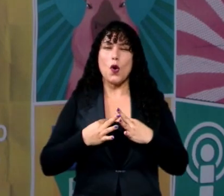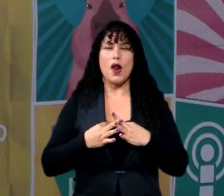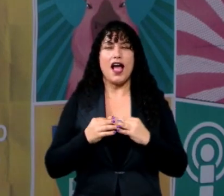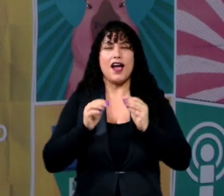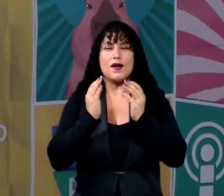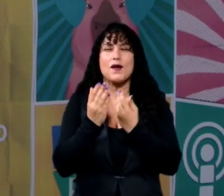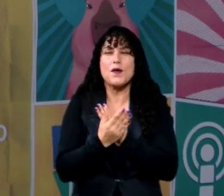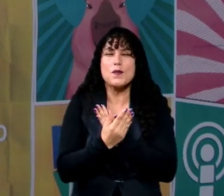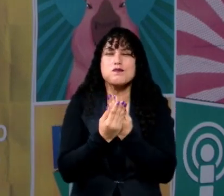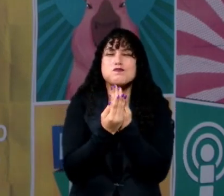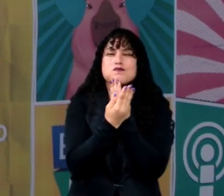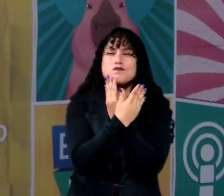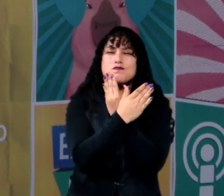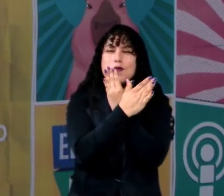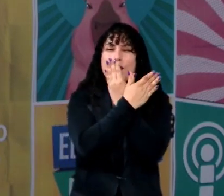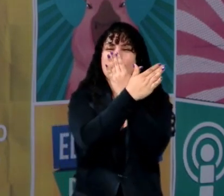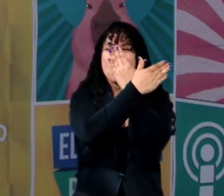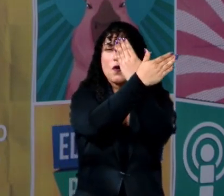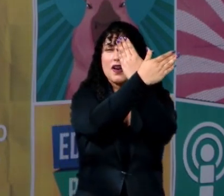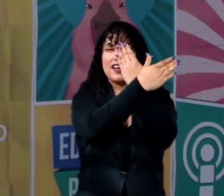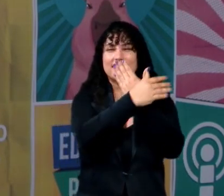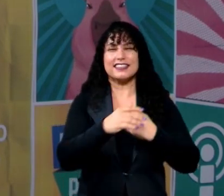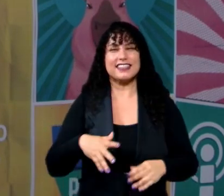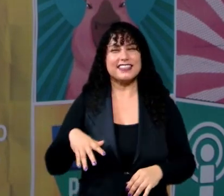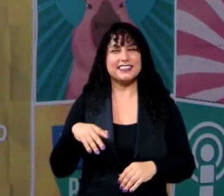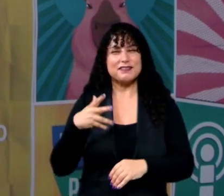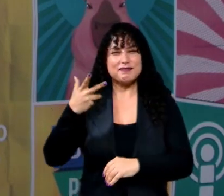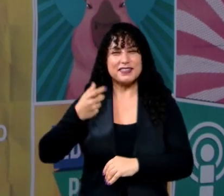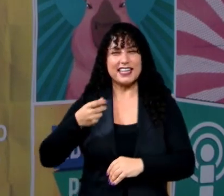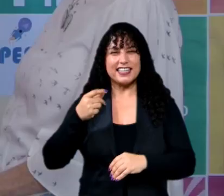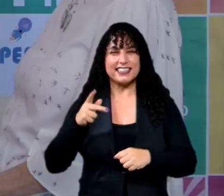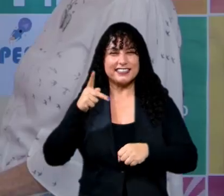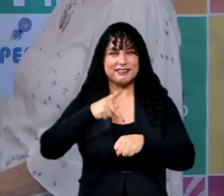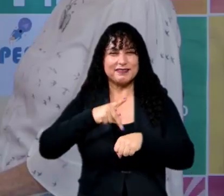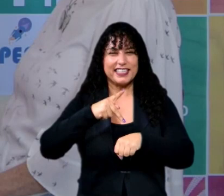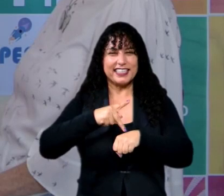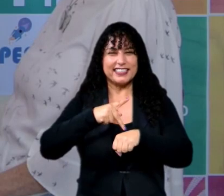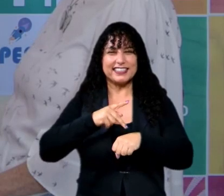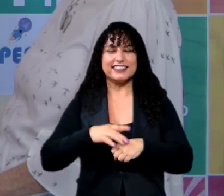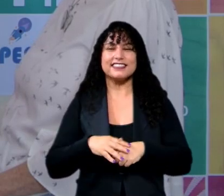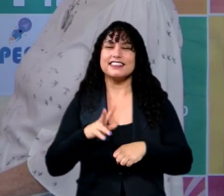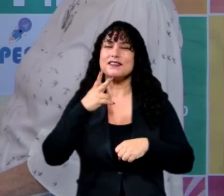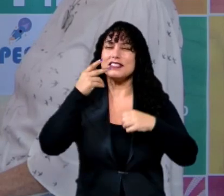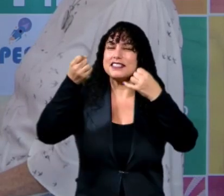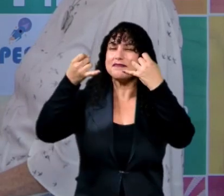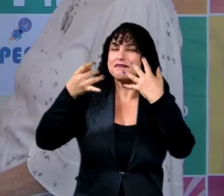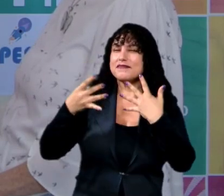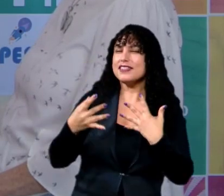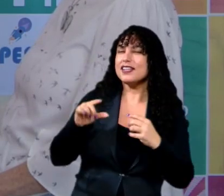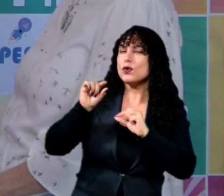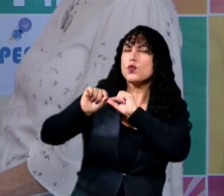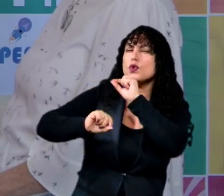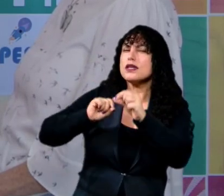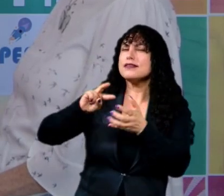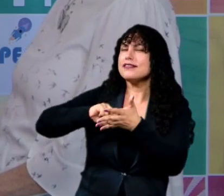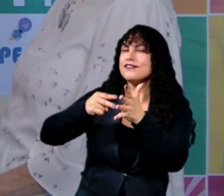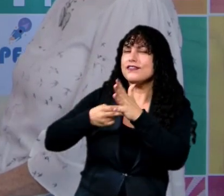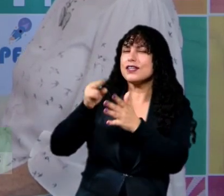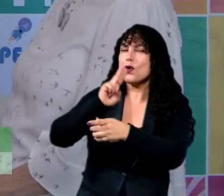borboleta de madrepérola branca. Lídia, pode falar um pouco para a gente o que é a